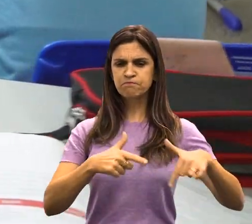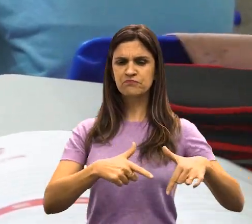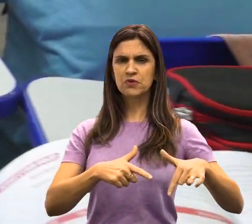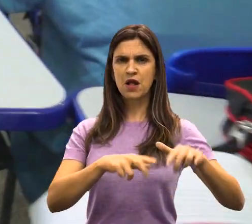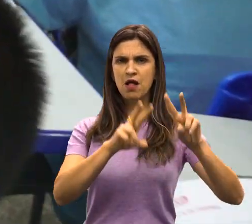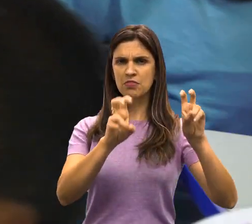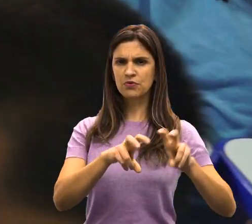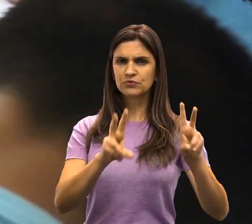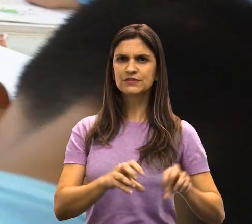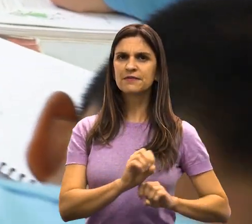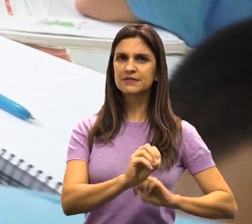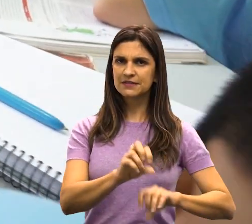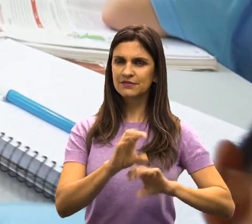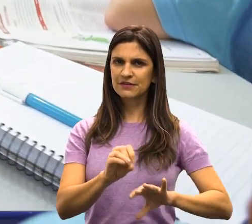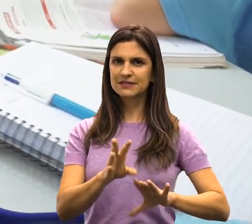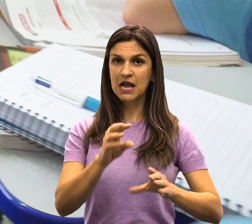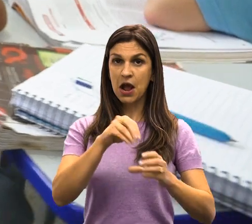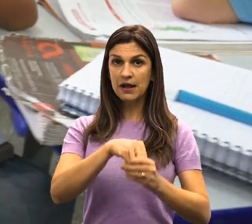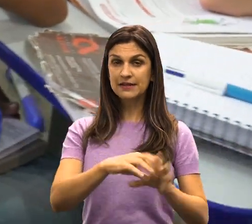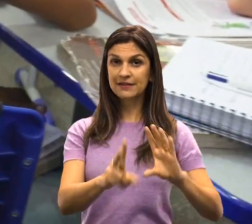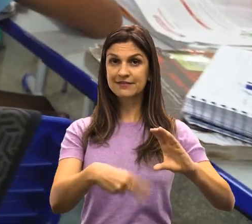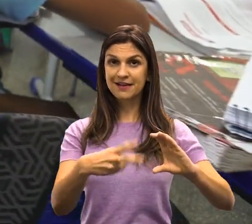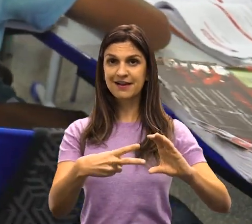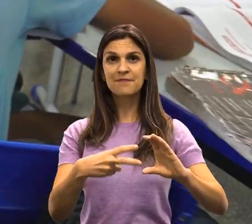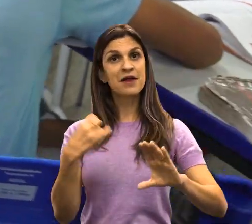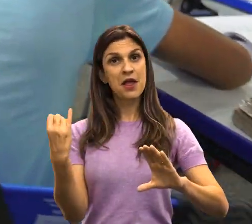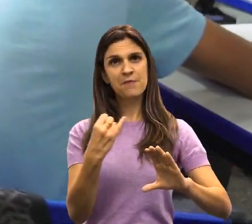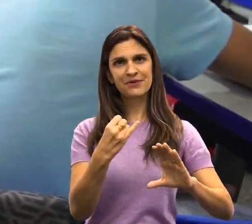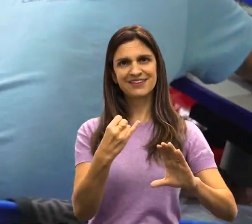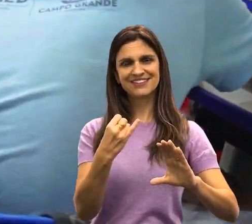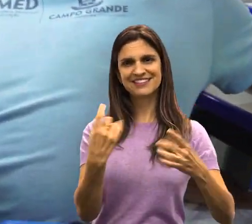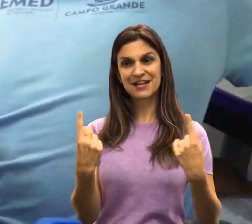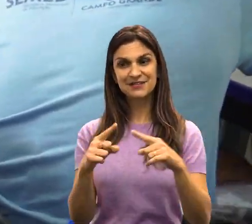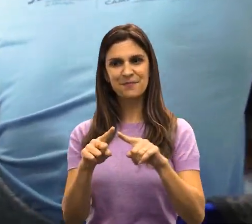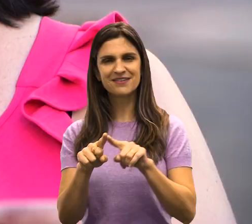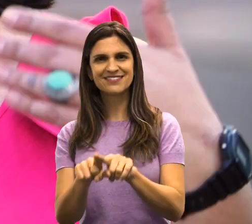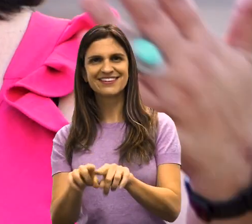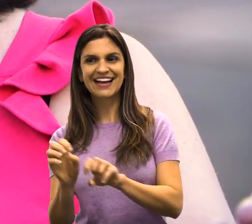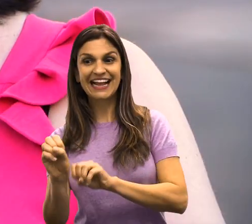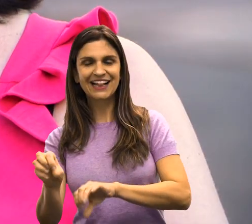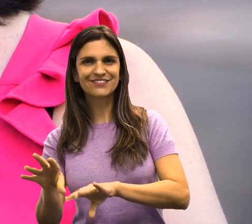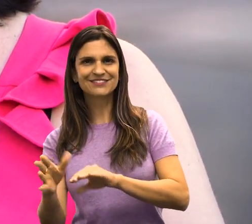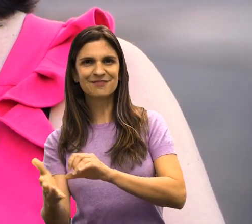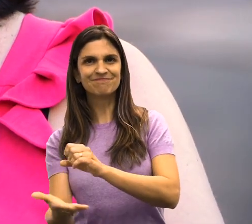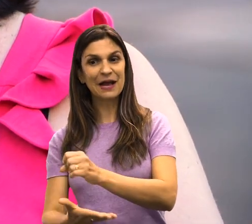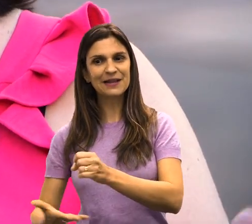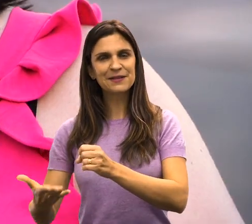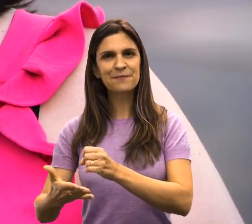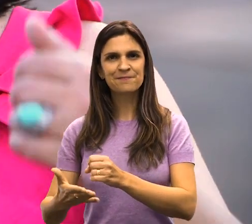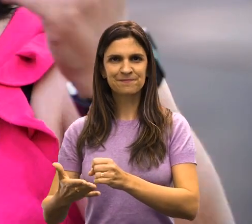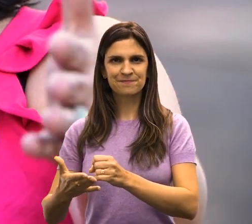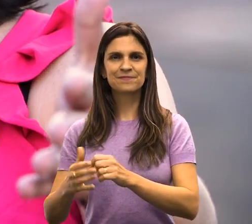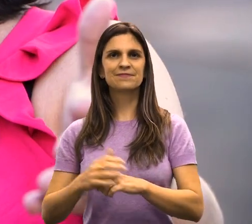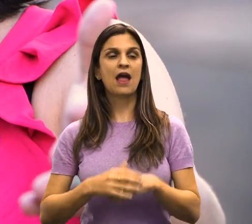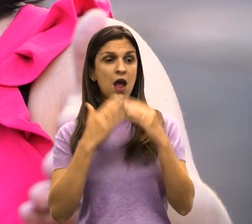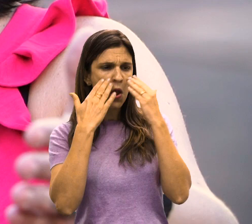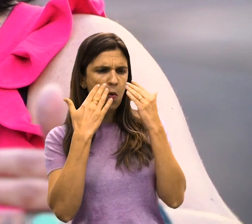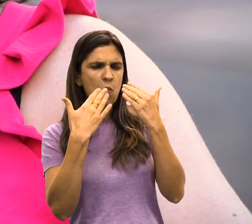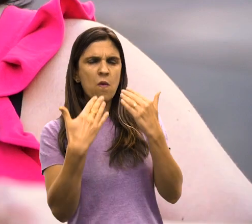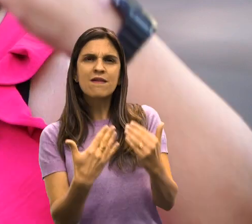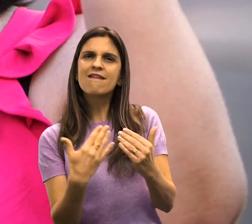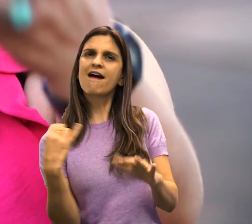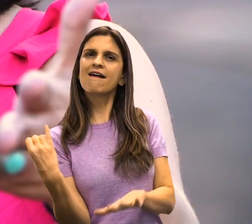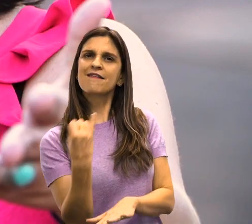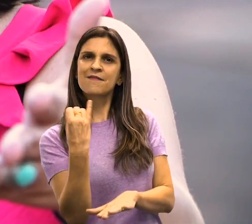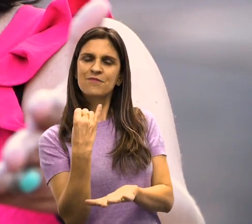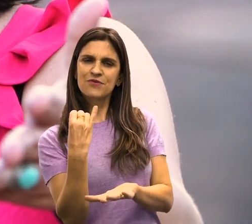é fundamental para avançar na pauta da educação. Que ele tem esse olhar para os professores, ele está na luta com os